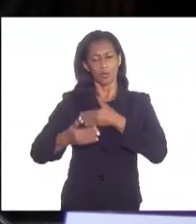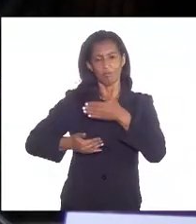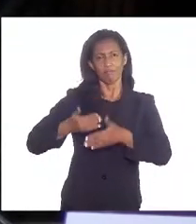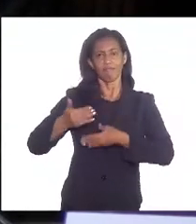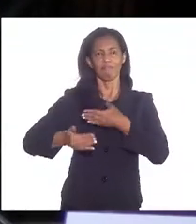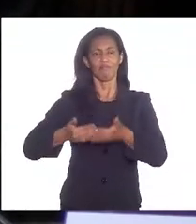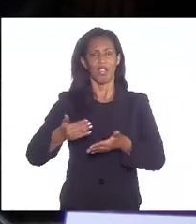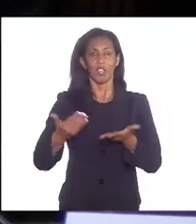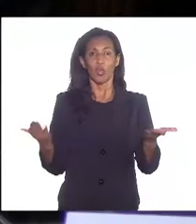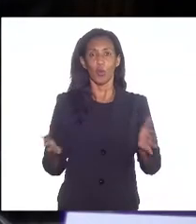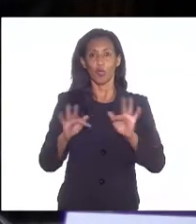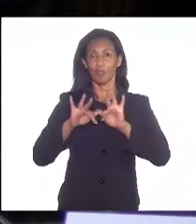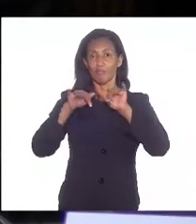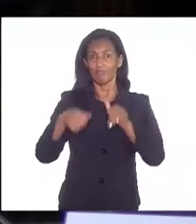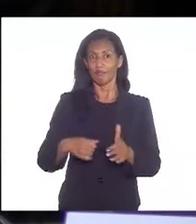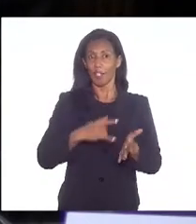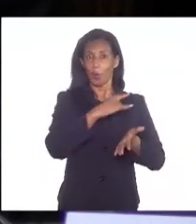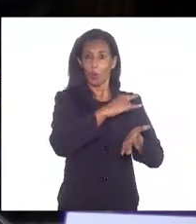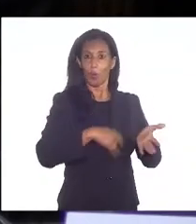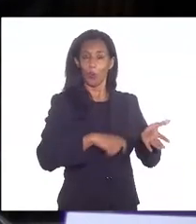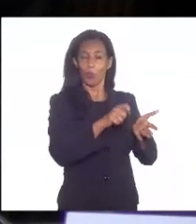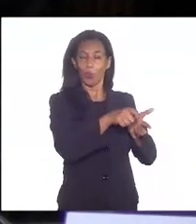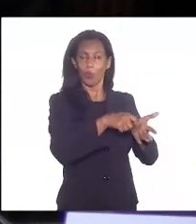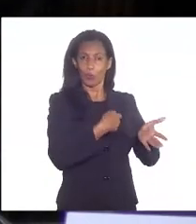culmina com a assinatura